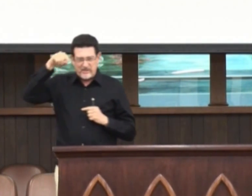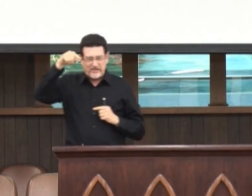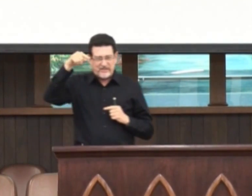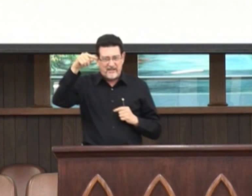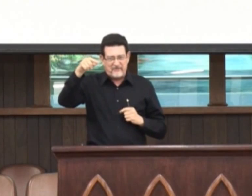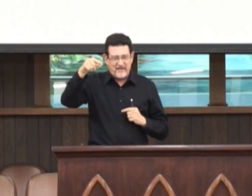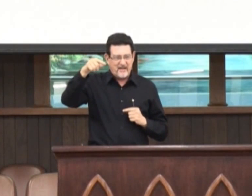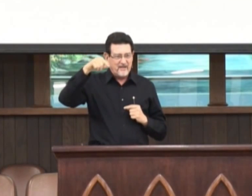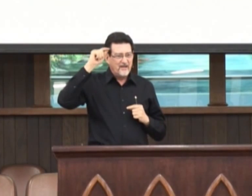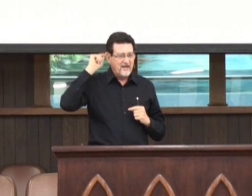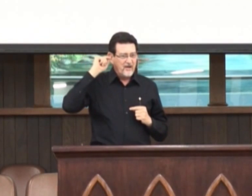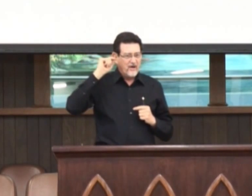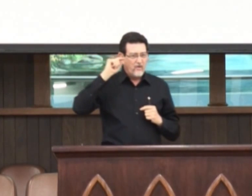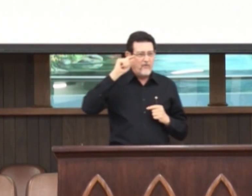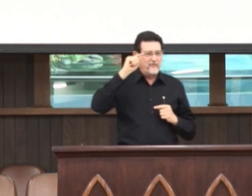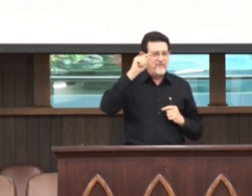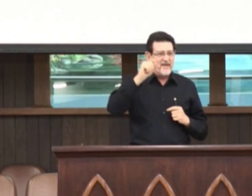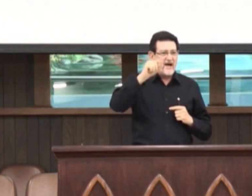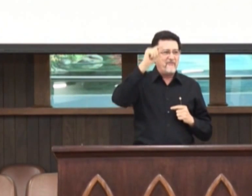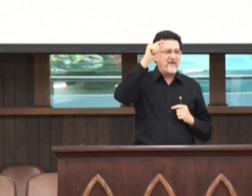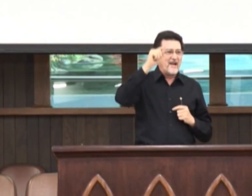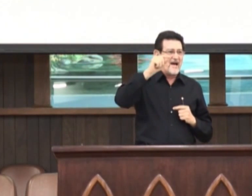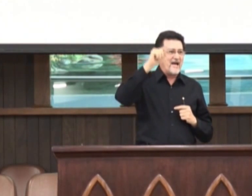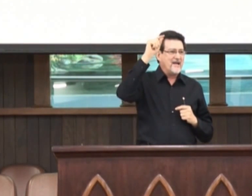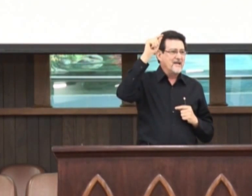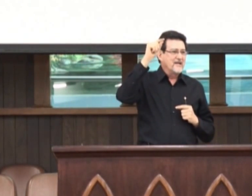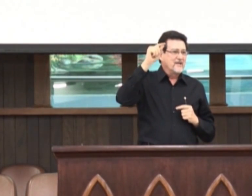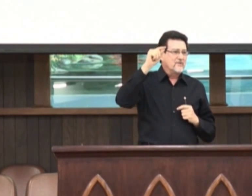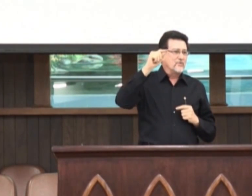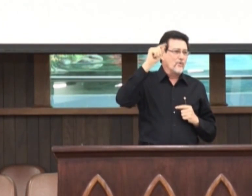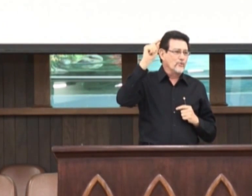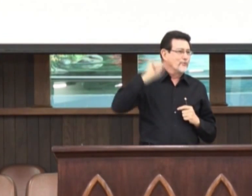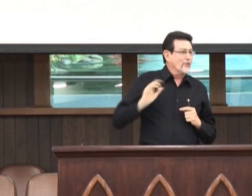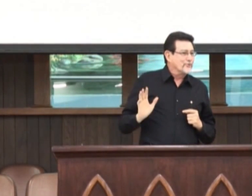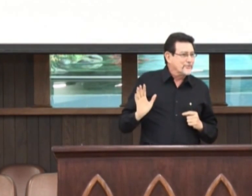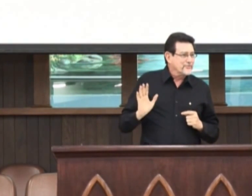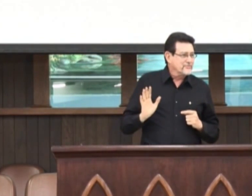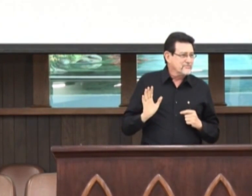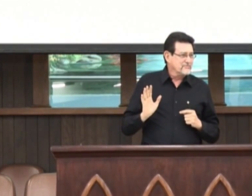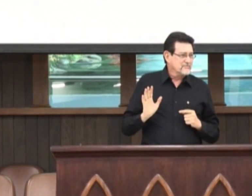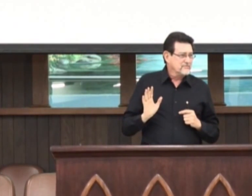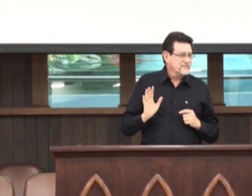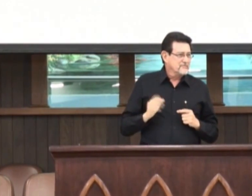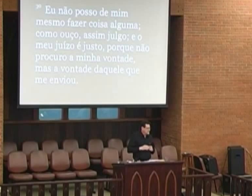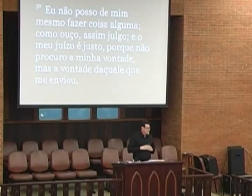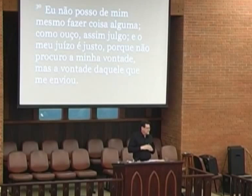Onde eu estive, ouvia falar do gol do Gordo.